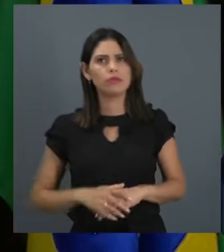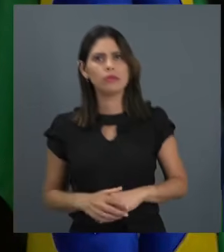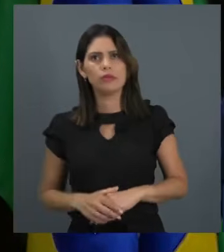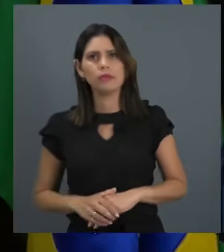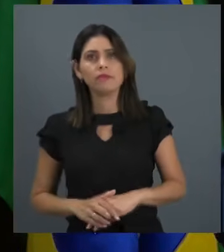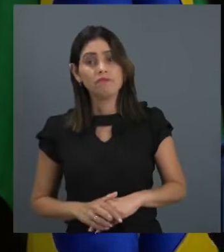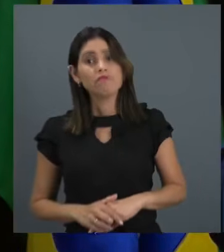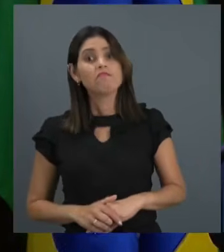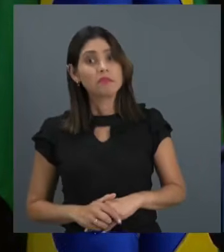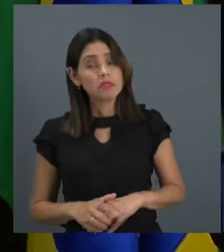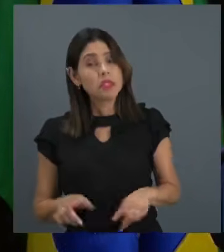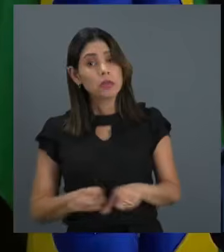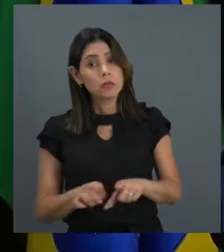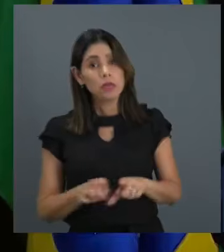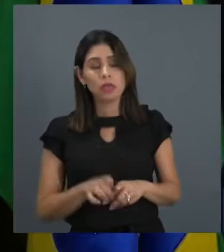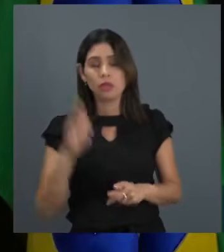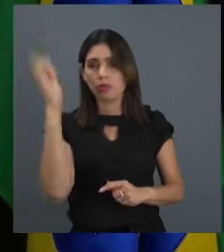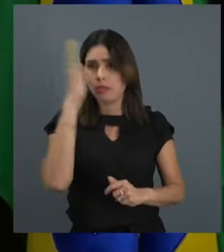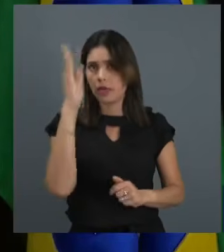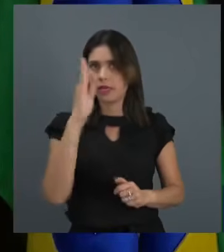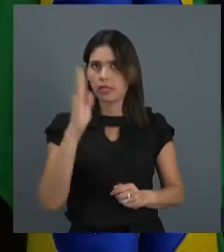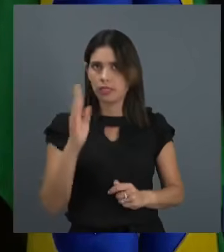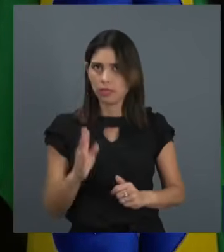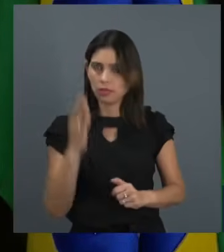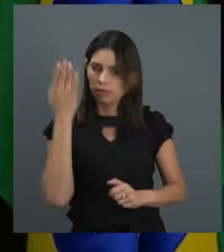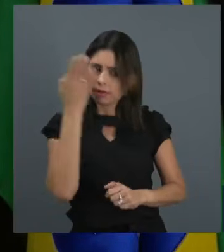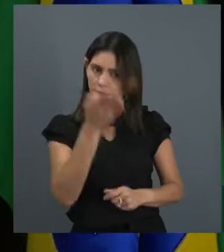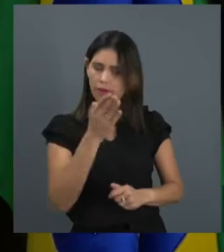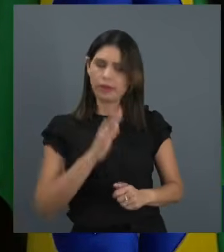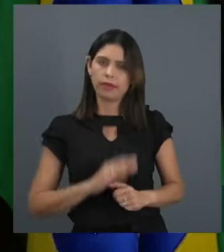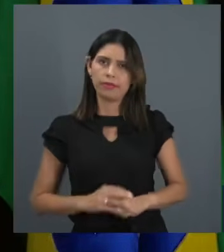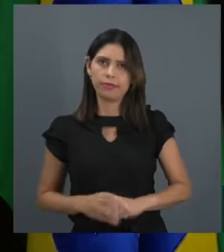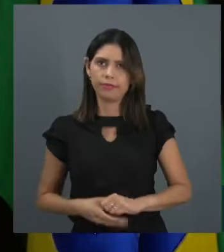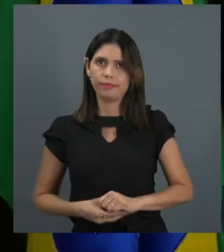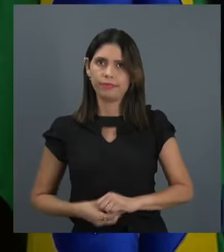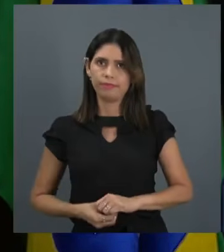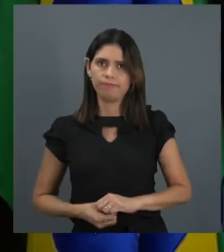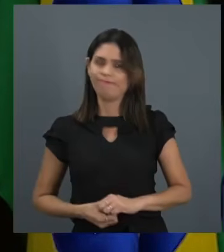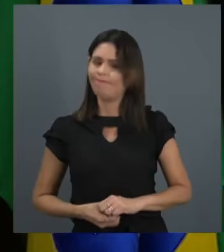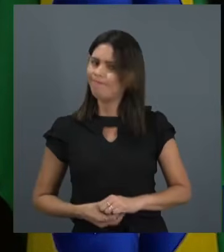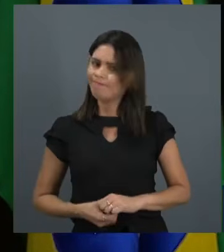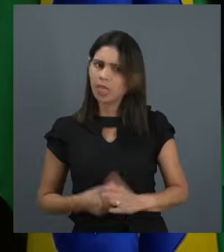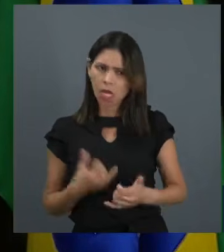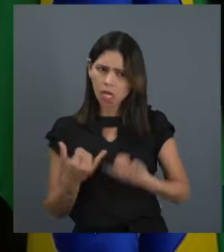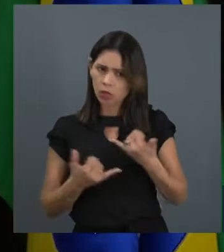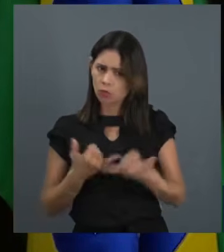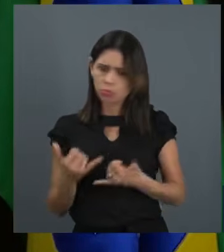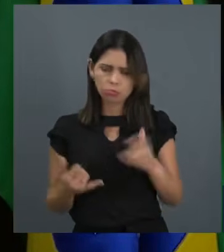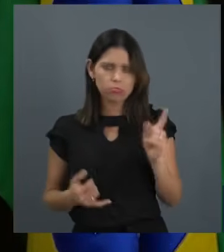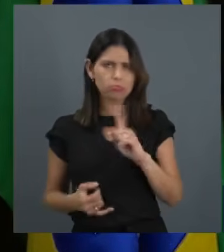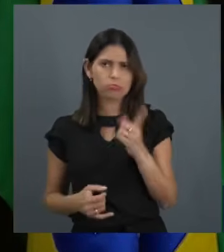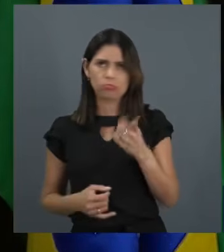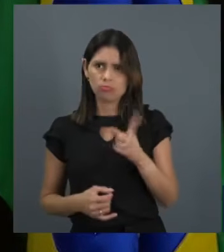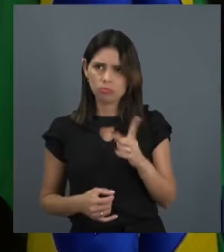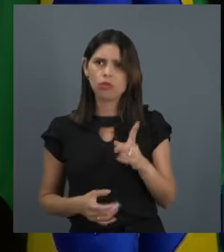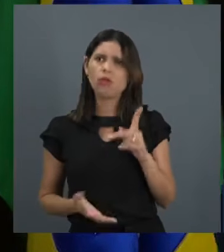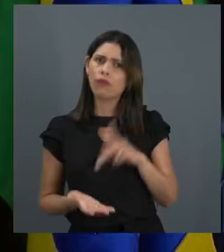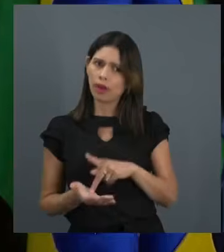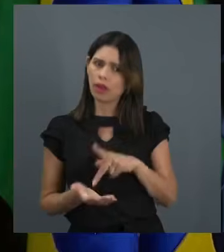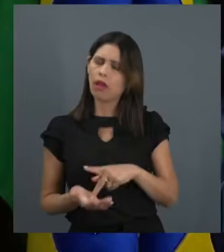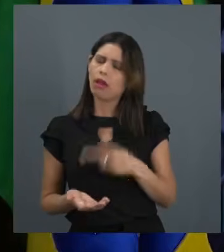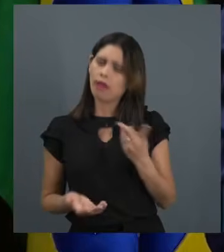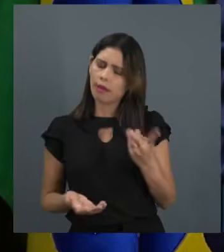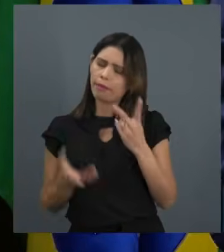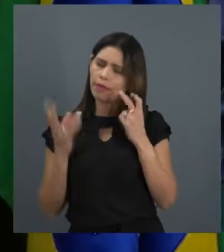E do Brasil. É a Carla Zambelli. Isso não é brincadeira, não. Olha o tamanho do